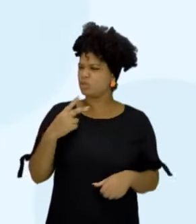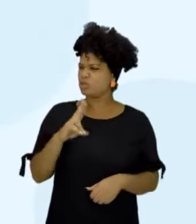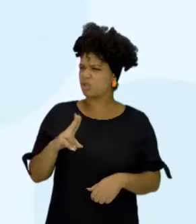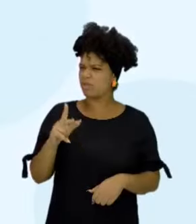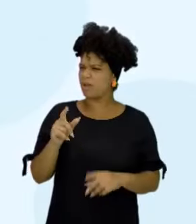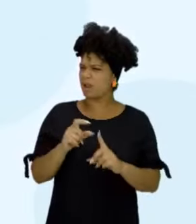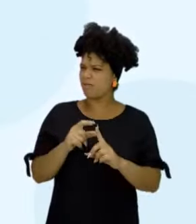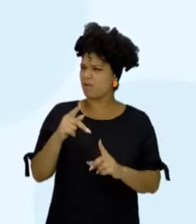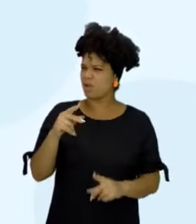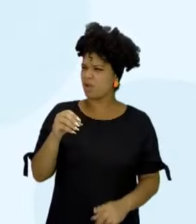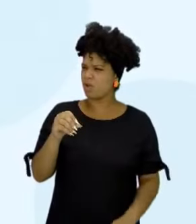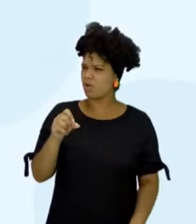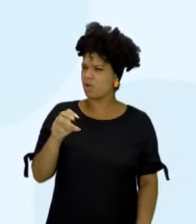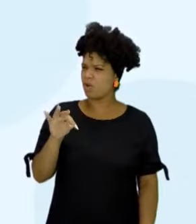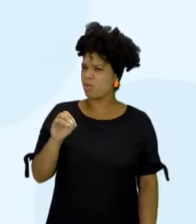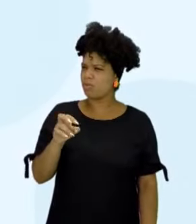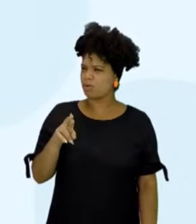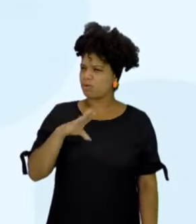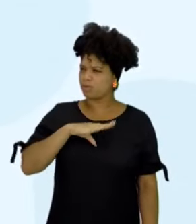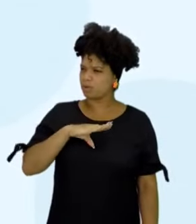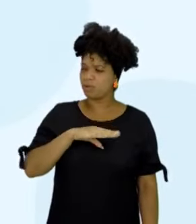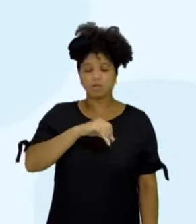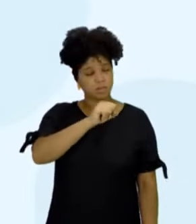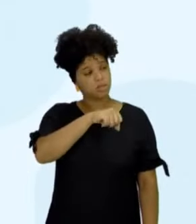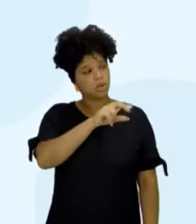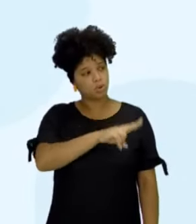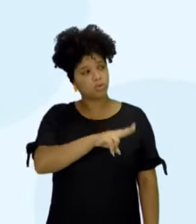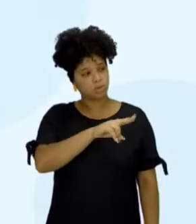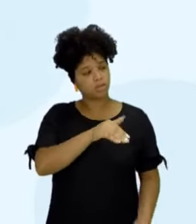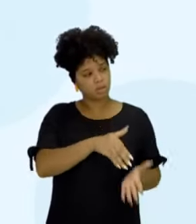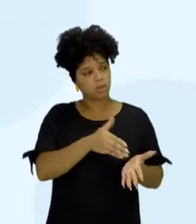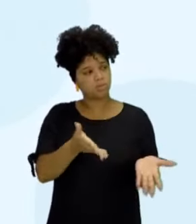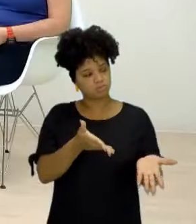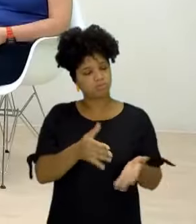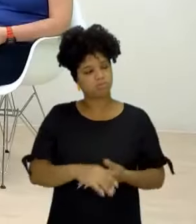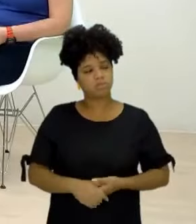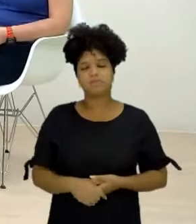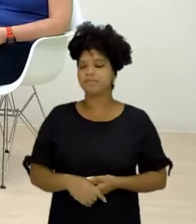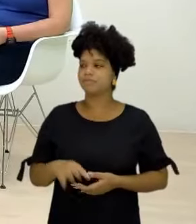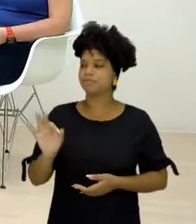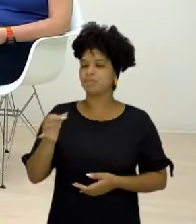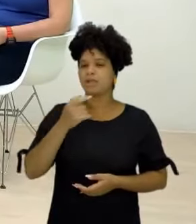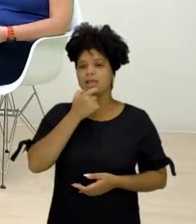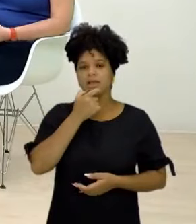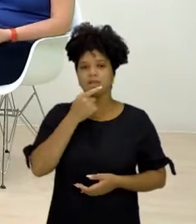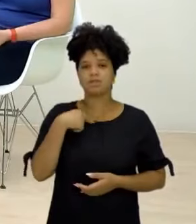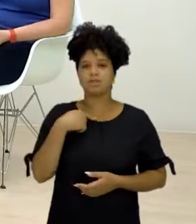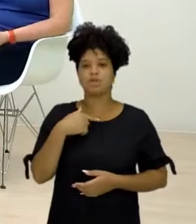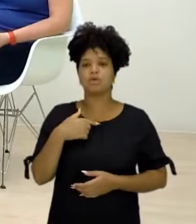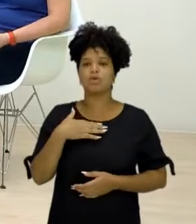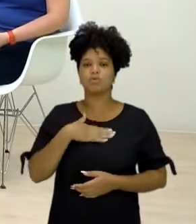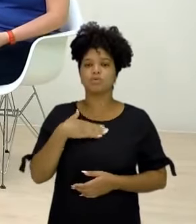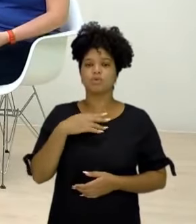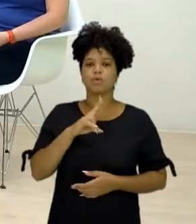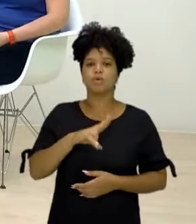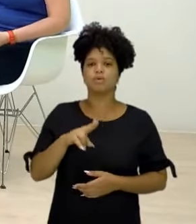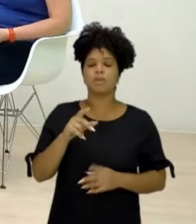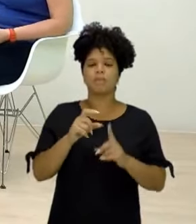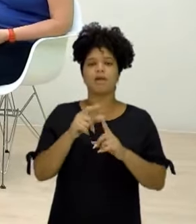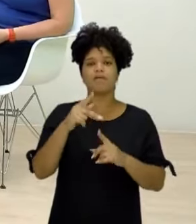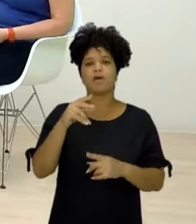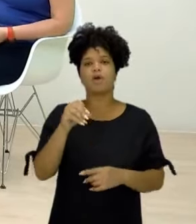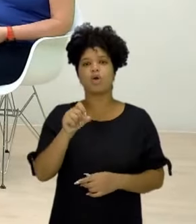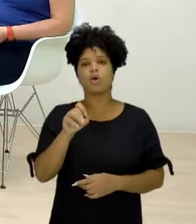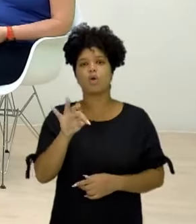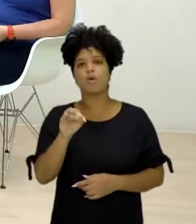né? A gente só fala cartaz, mas Não, utiliza bastante, viu? utiliza bastante ainda. Sim. Então, em inglês, a gente usa poster para